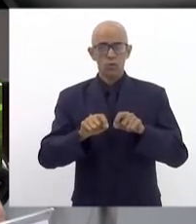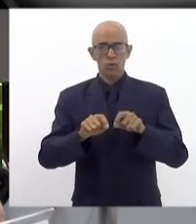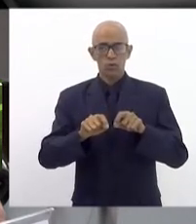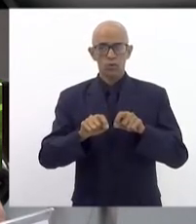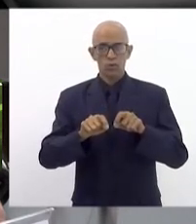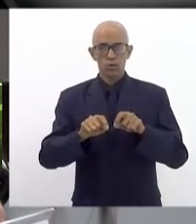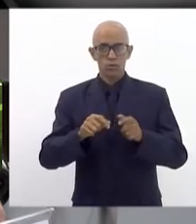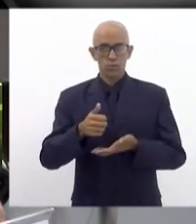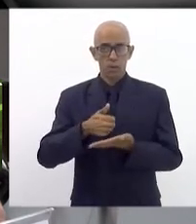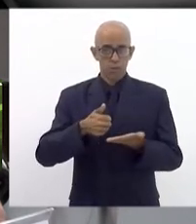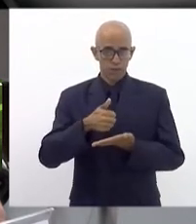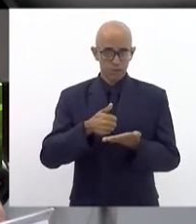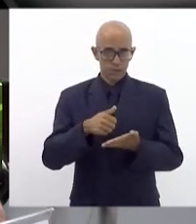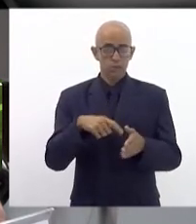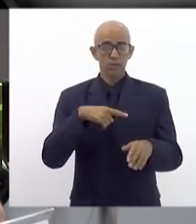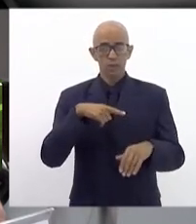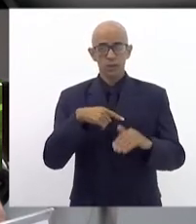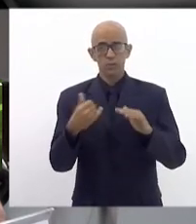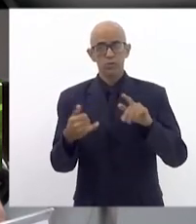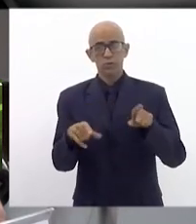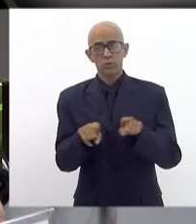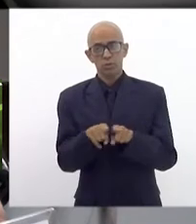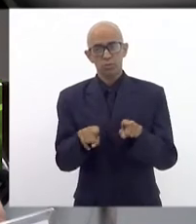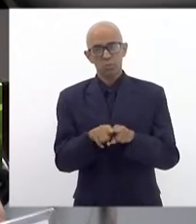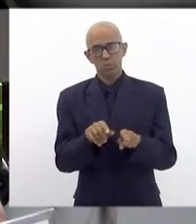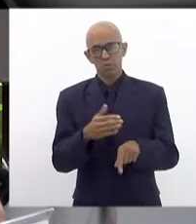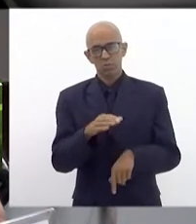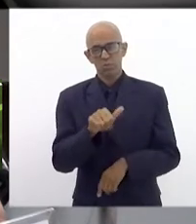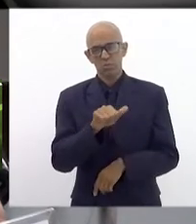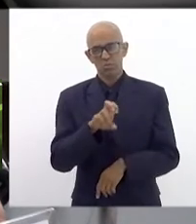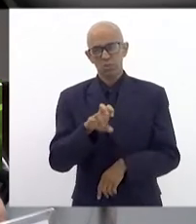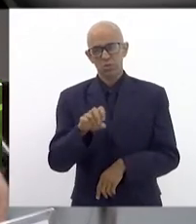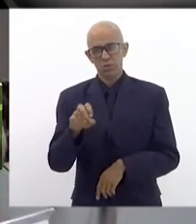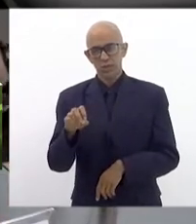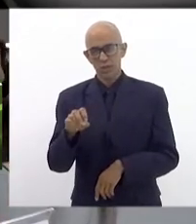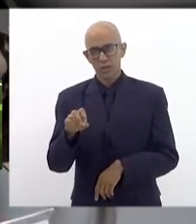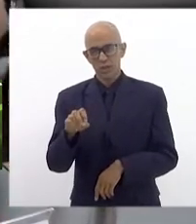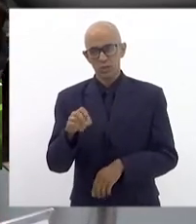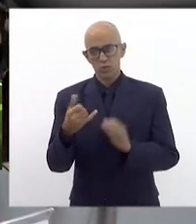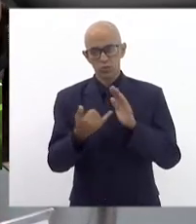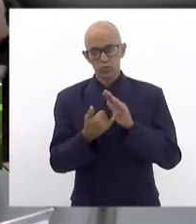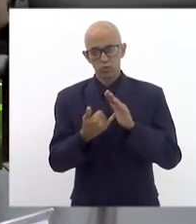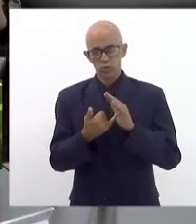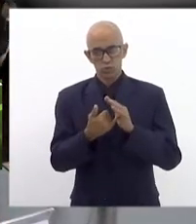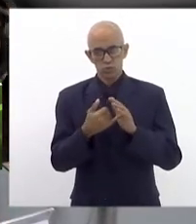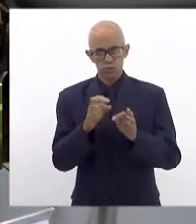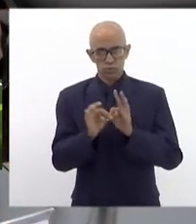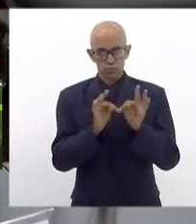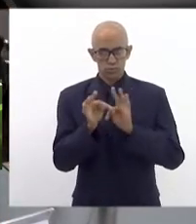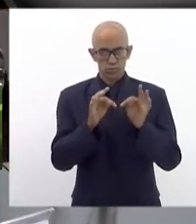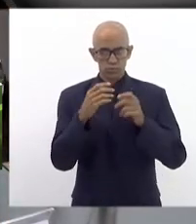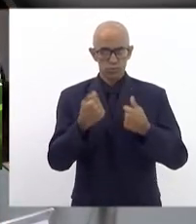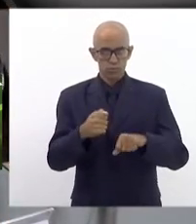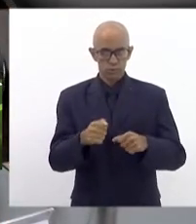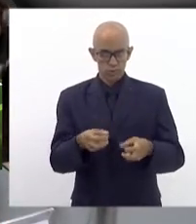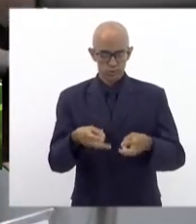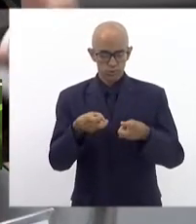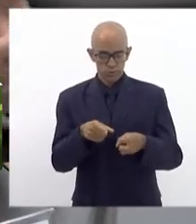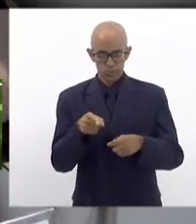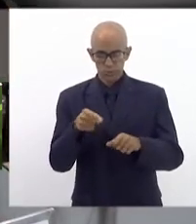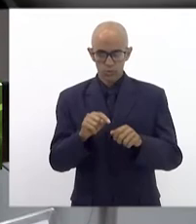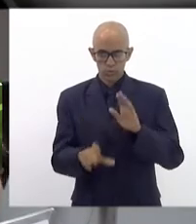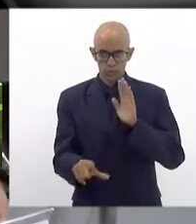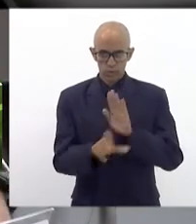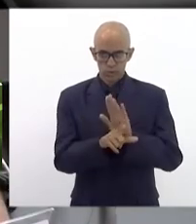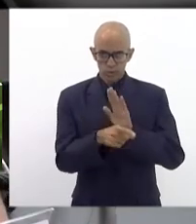tecnológica. Temos cerca de 1.500 institutos de ciência e tecnologia que precisam ser revisitados do ponto de vista dessa lei